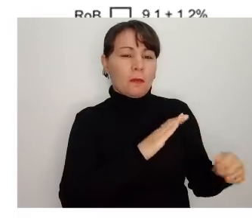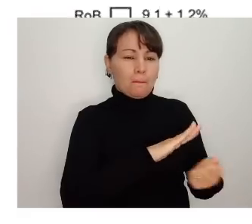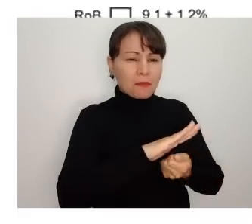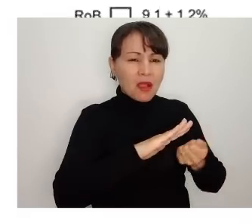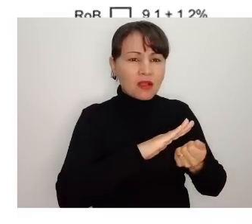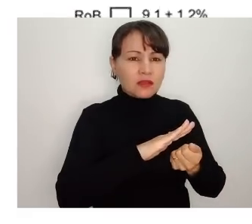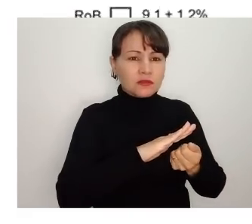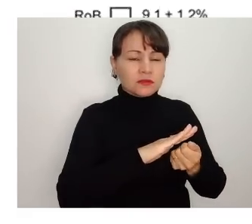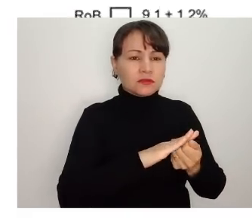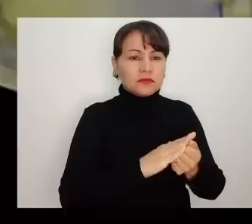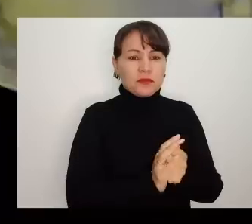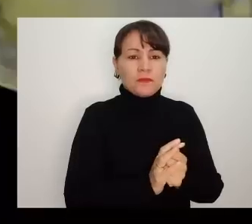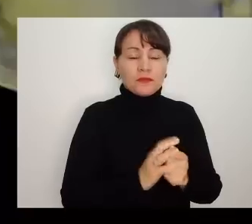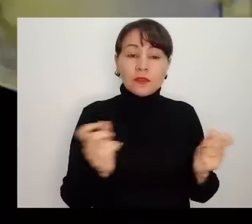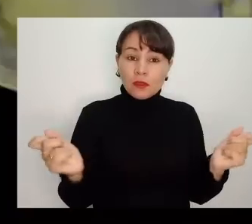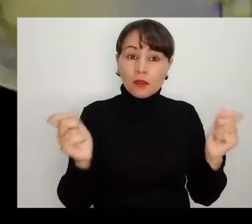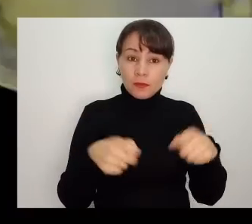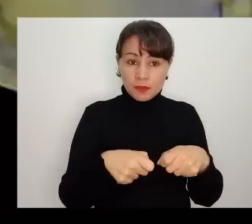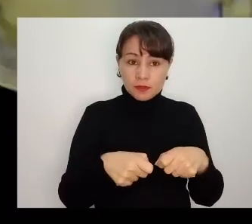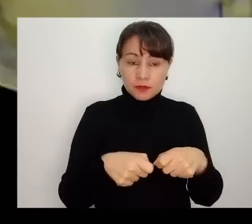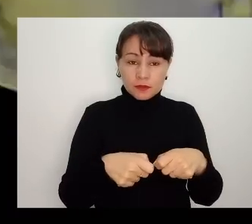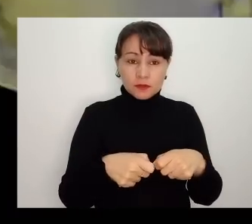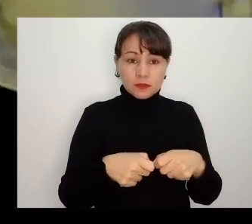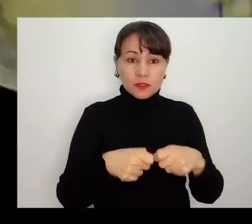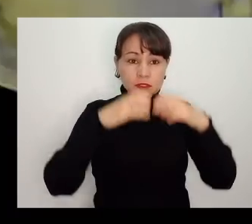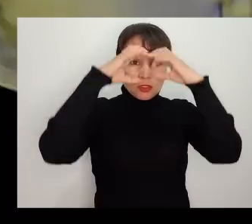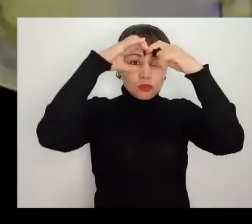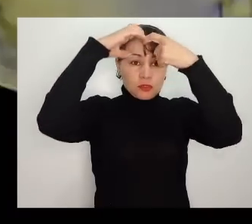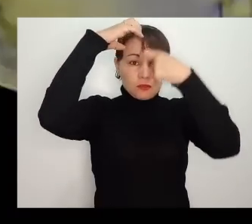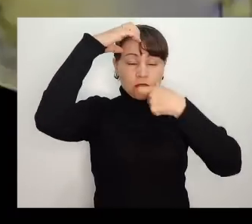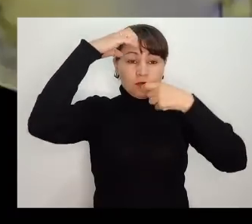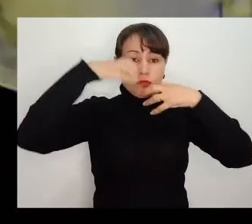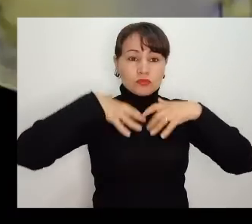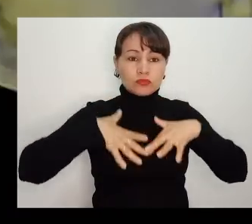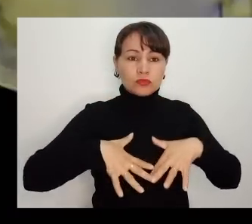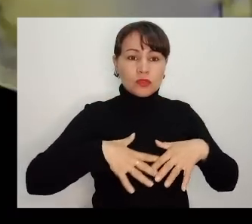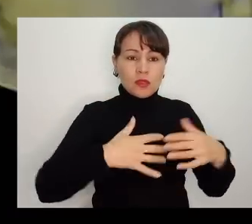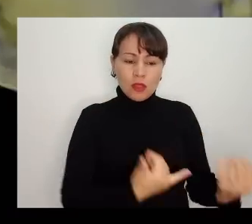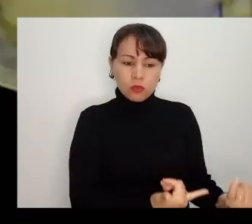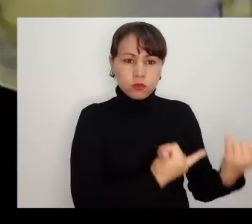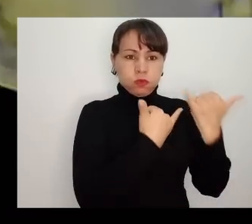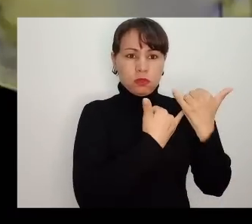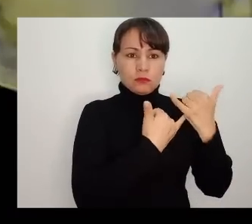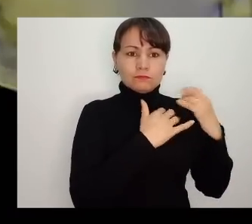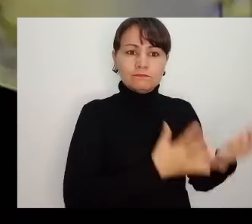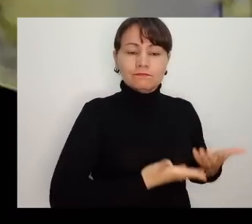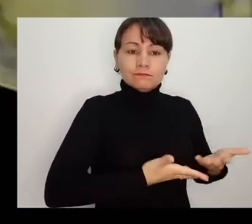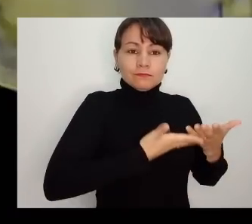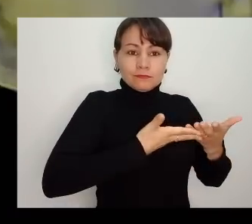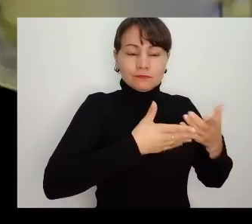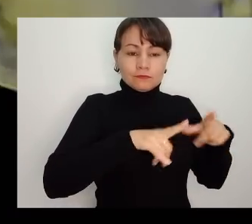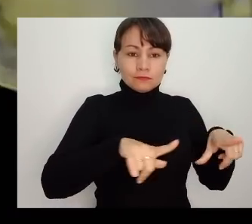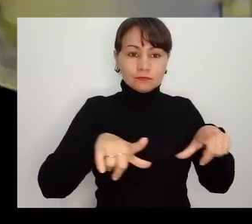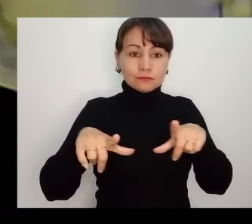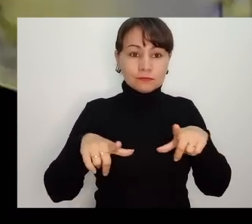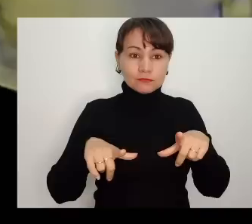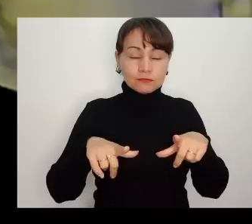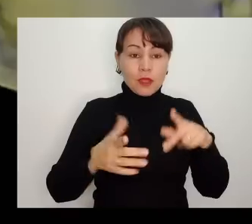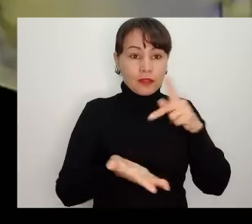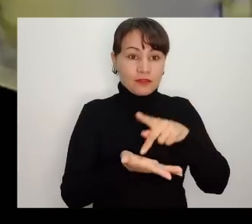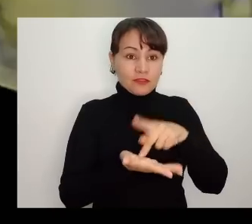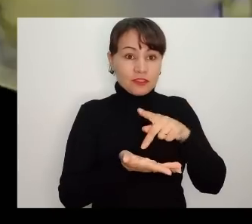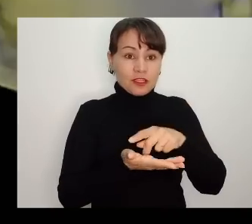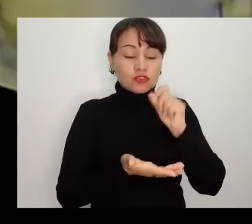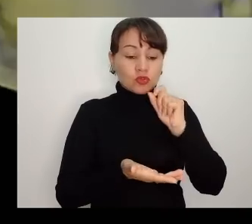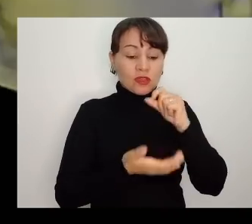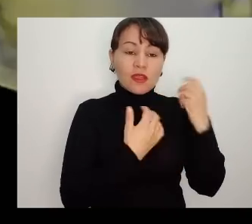dele, né, que é a capacidade do sistema nervoso central ser influenciado pelo ambiente. Mas, na verdade,